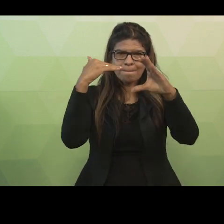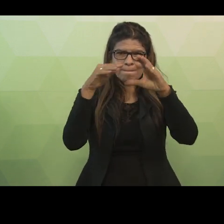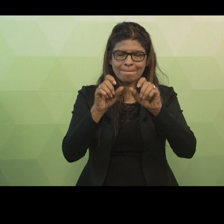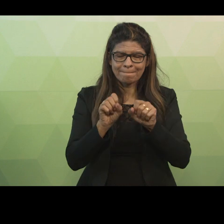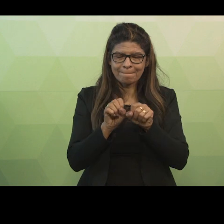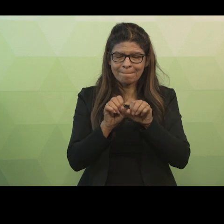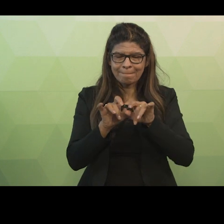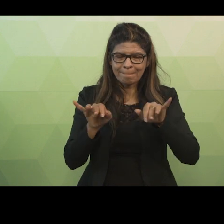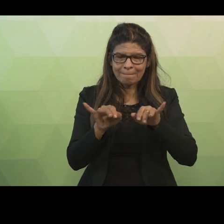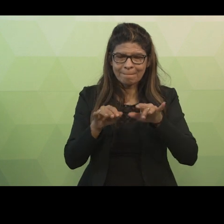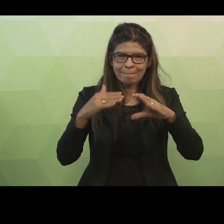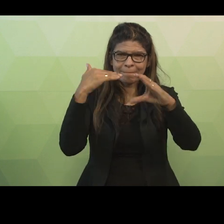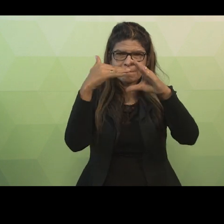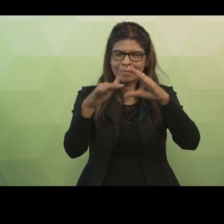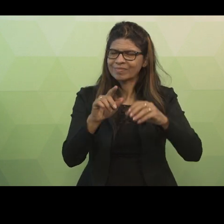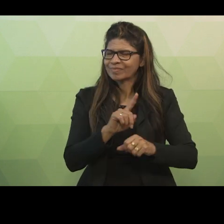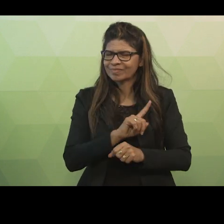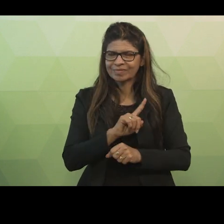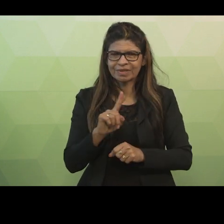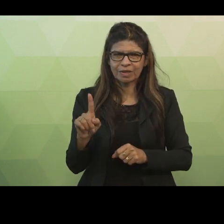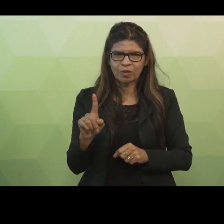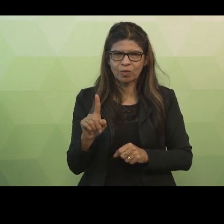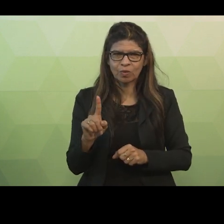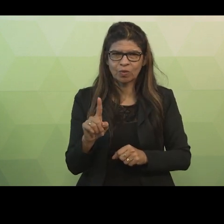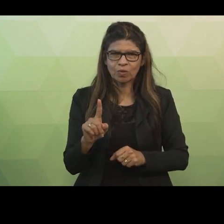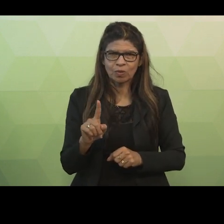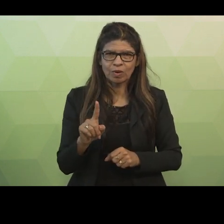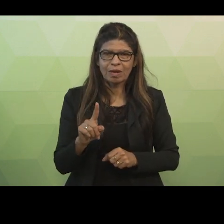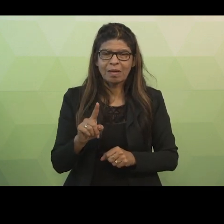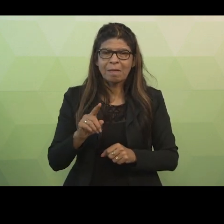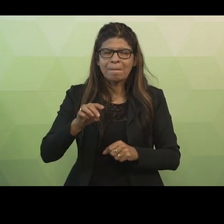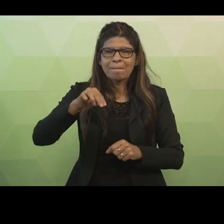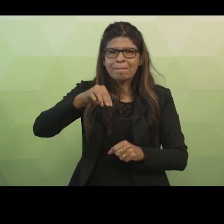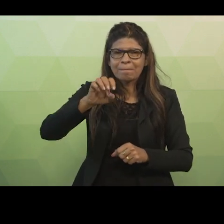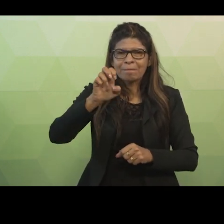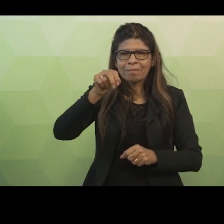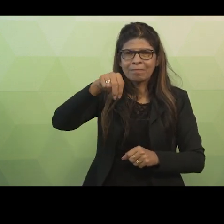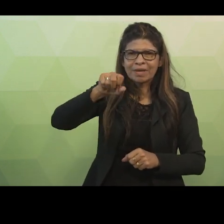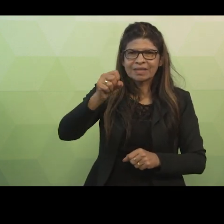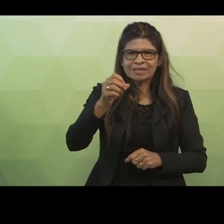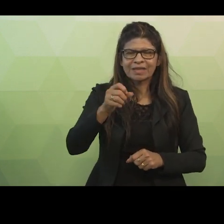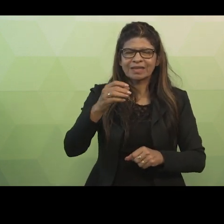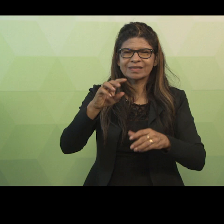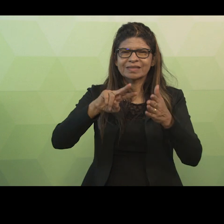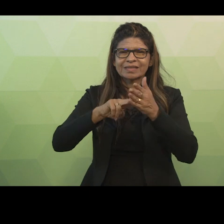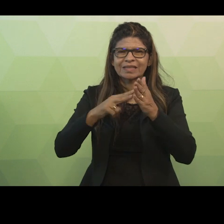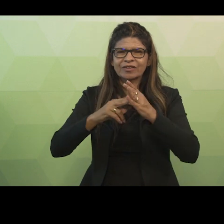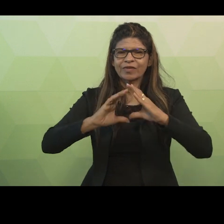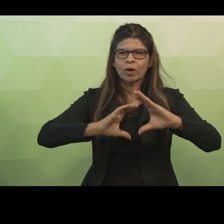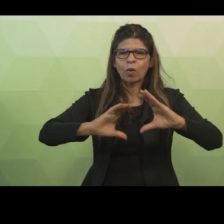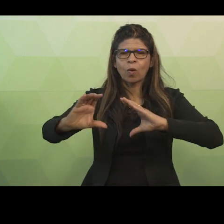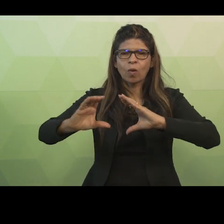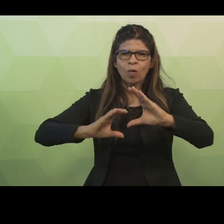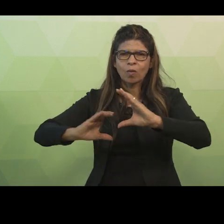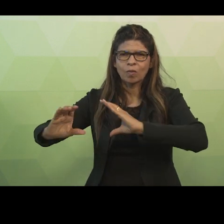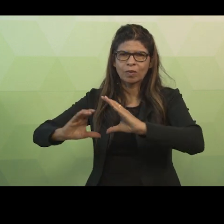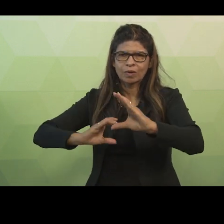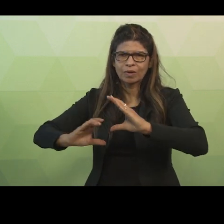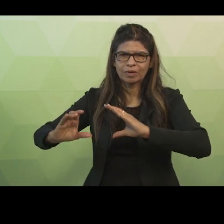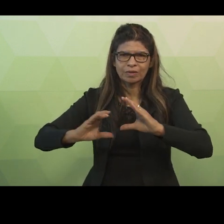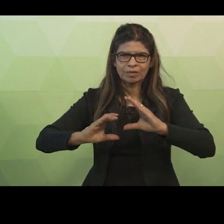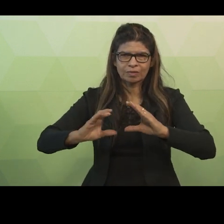seja enviada ao sistema. Como já mencionei, mensagem aqui significa comunicação entre os